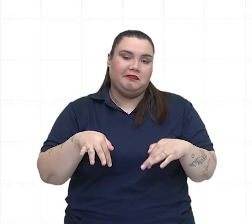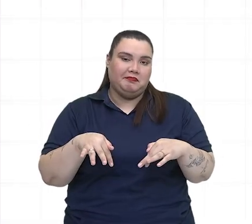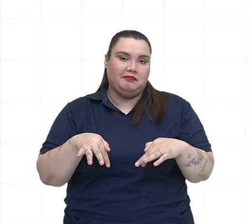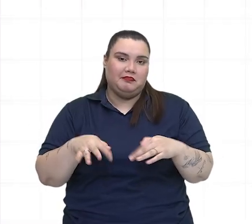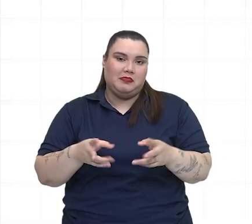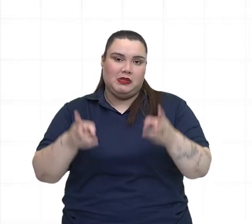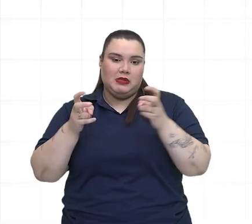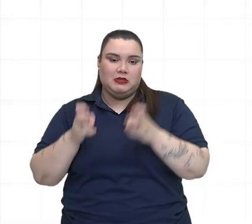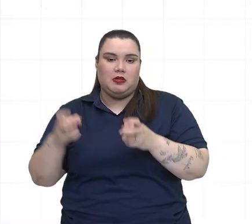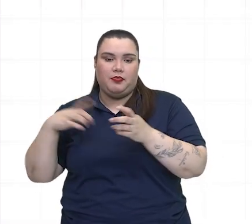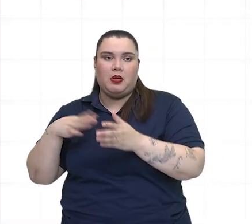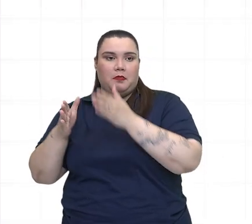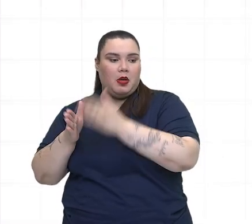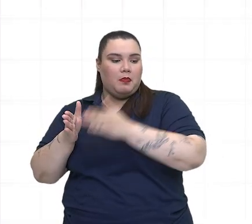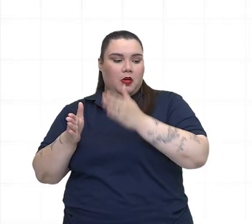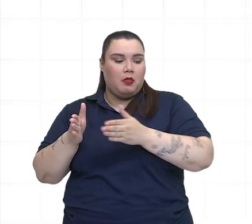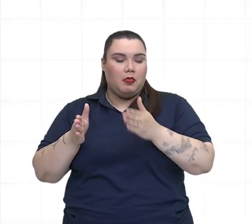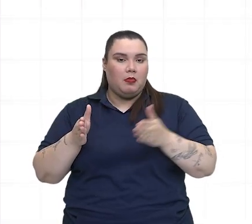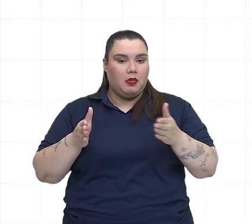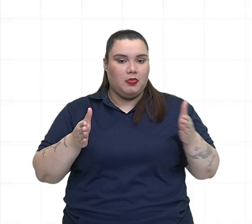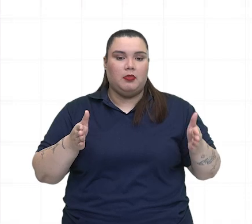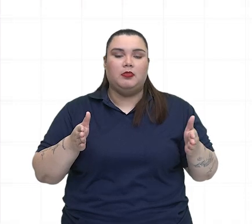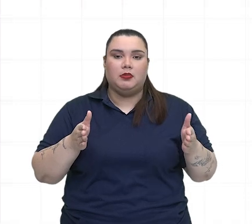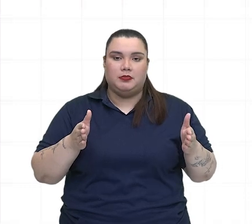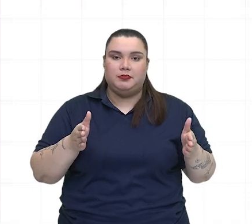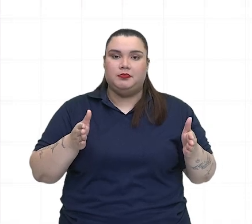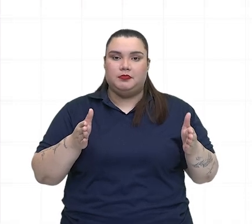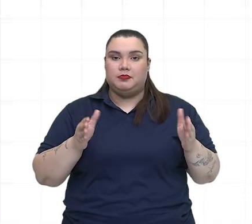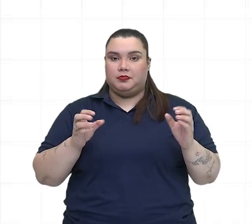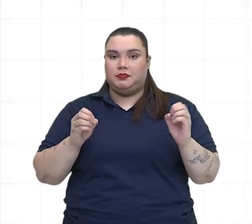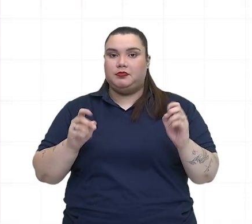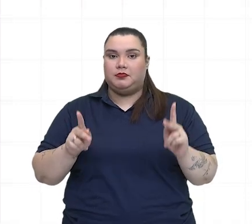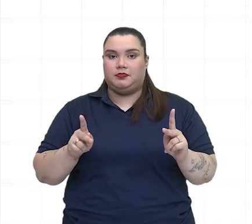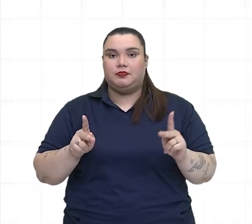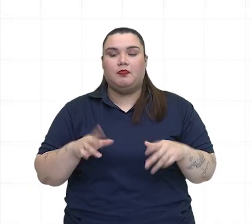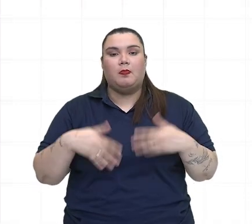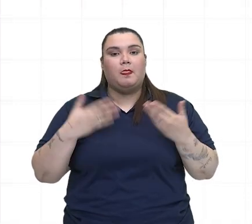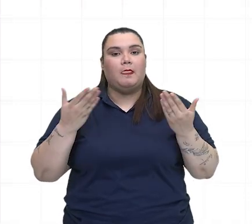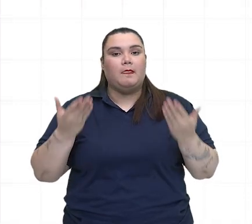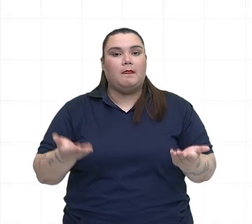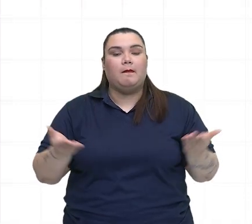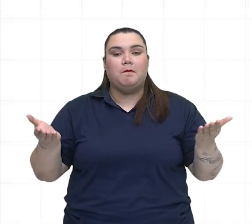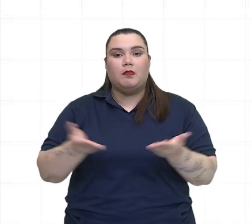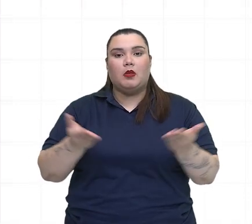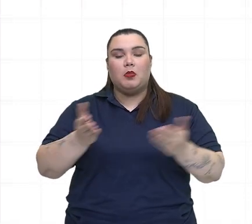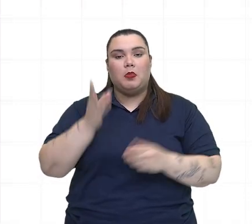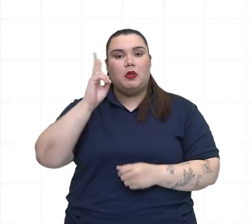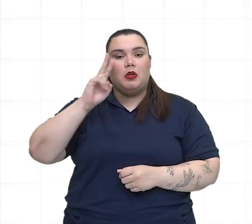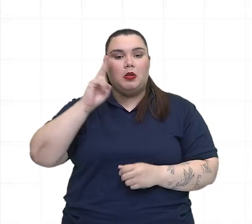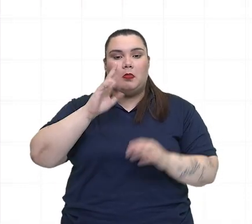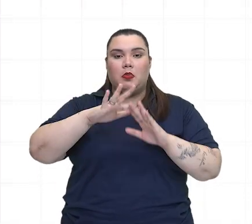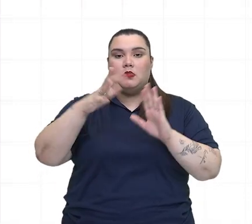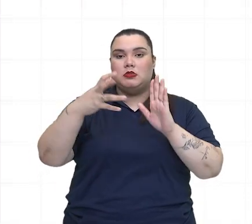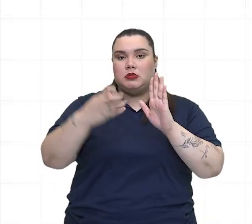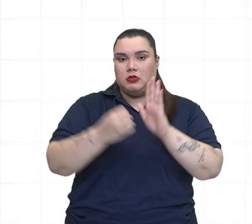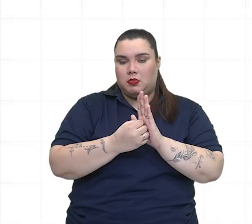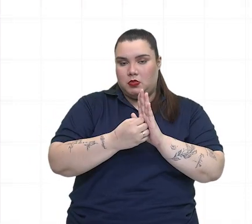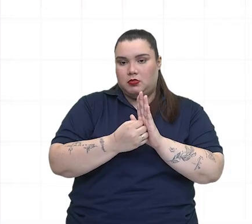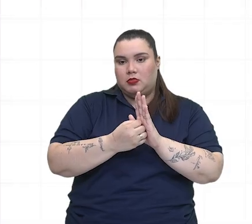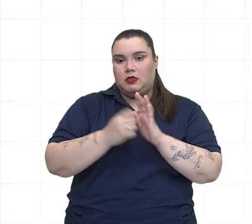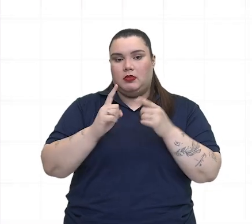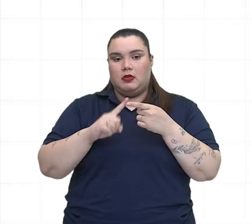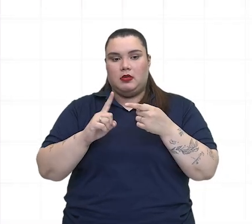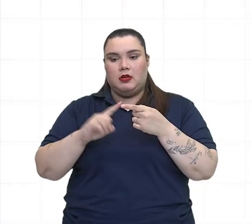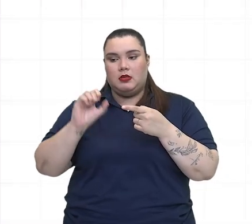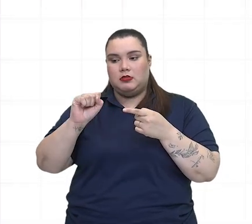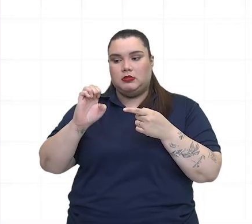uma sequência de passos aí. Ok? Bom, vamos lembrar a simbologia. A